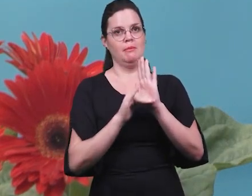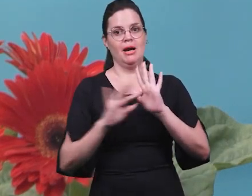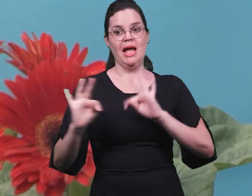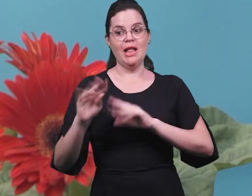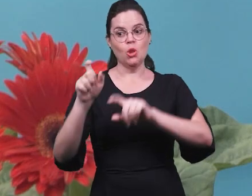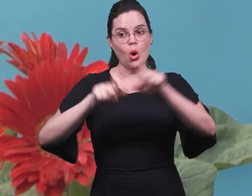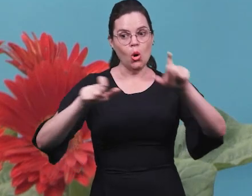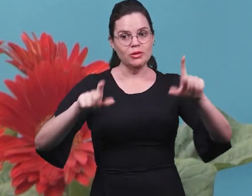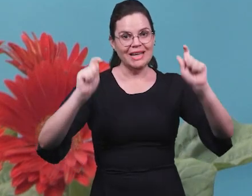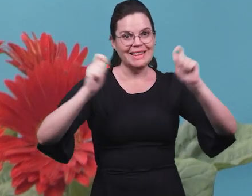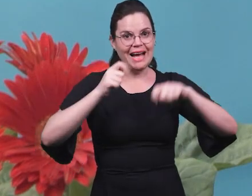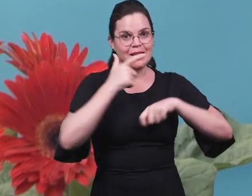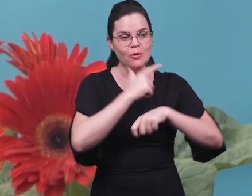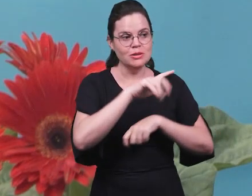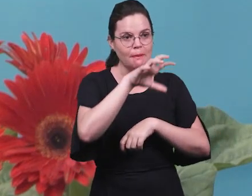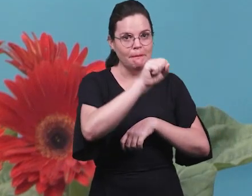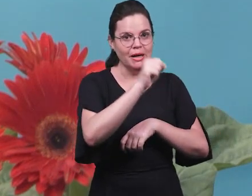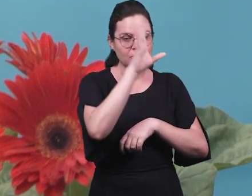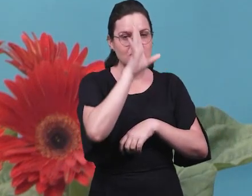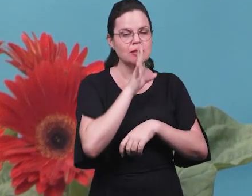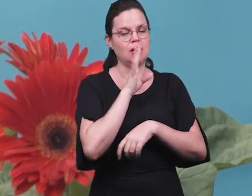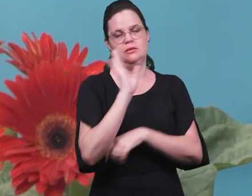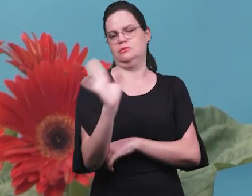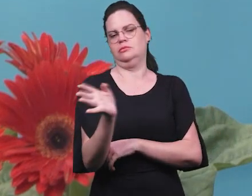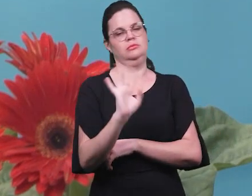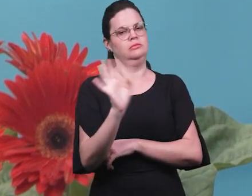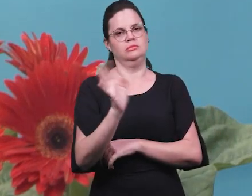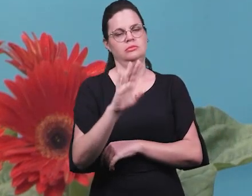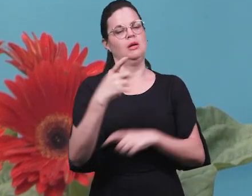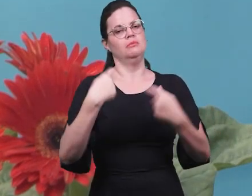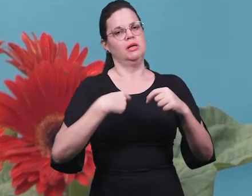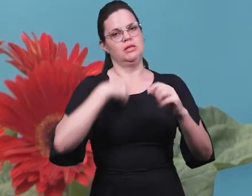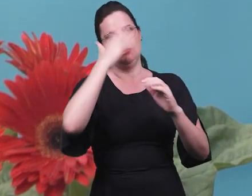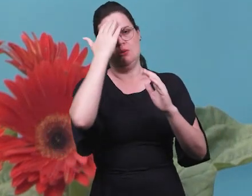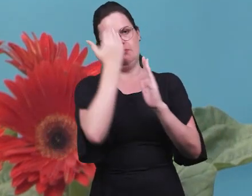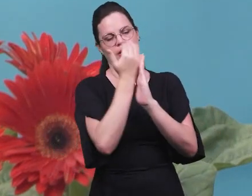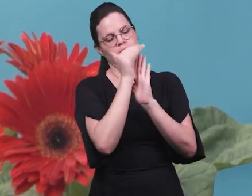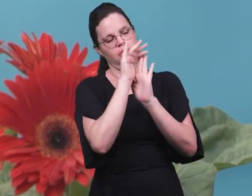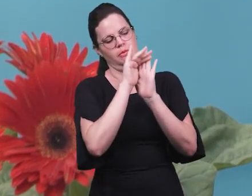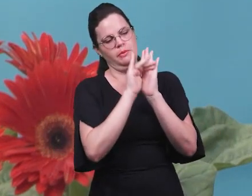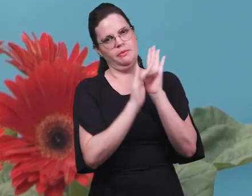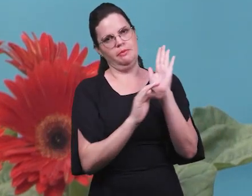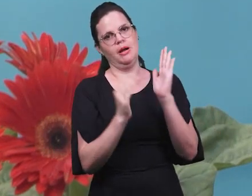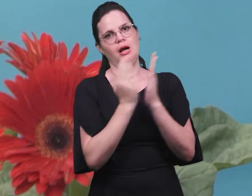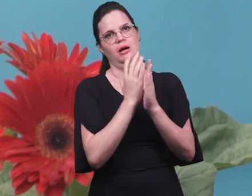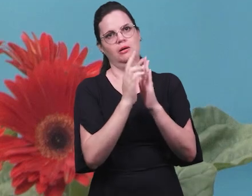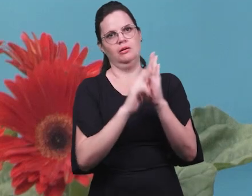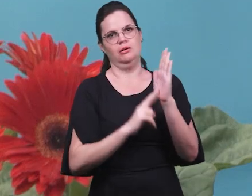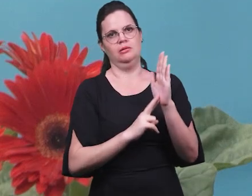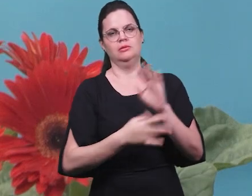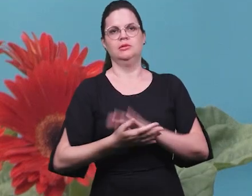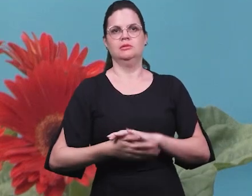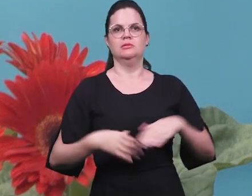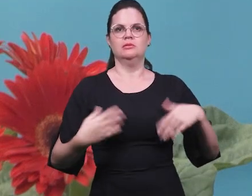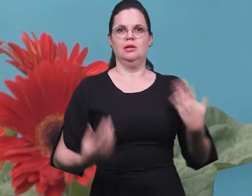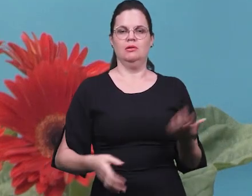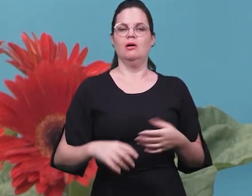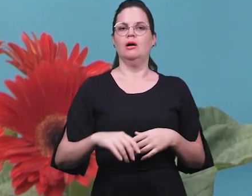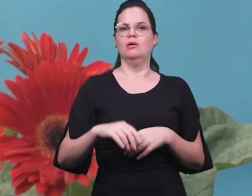todos os pacientes que vão acessar o SUS, que vão ter acesso a essas insulinas, tipo